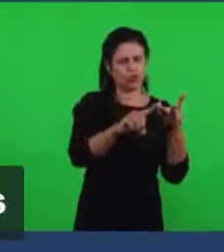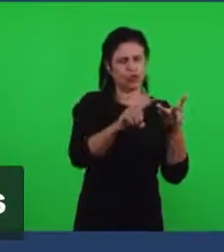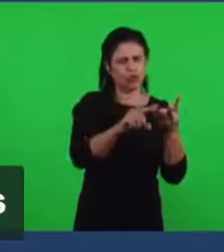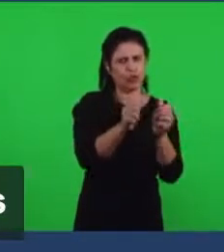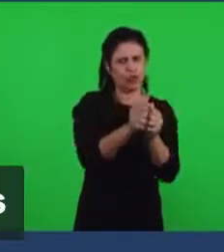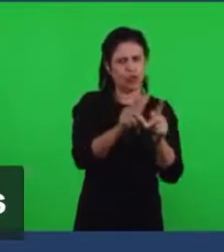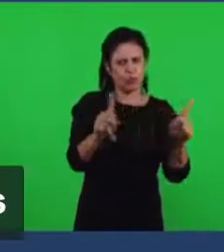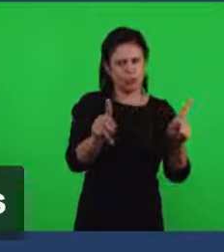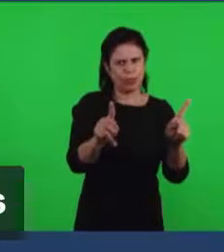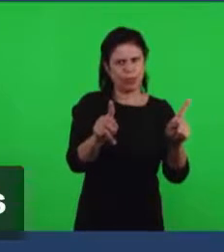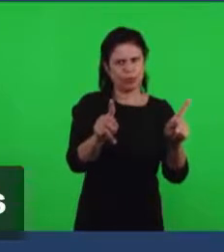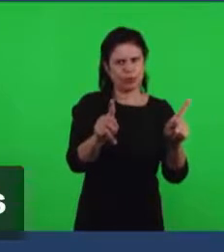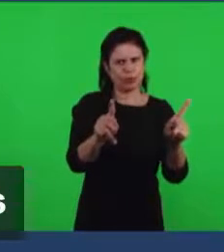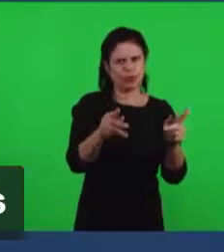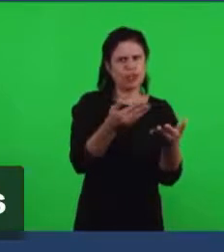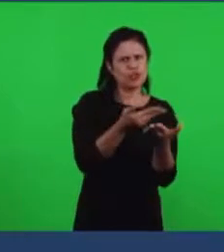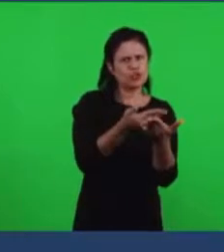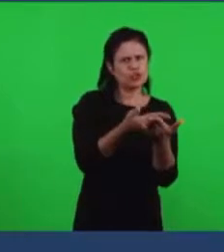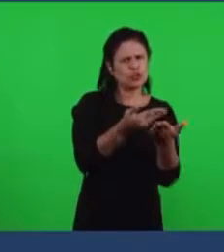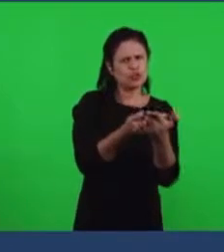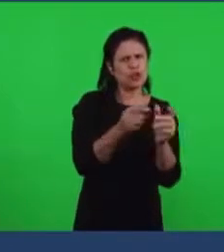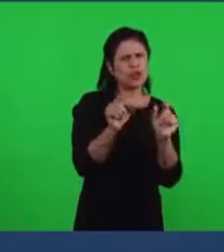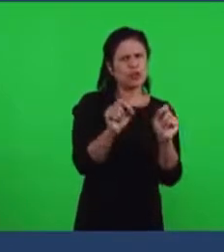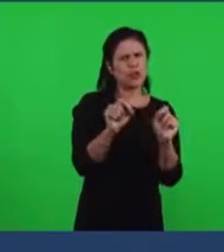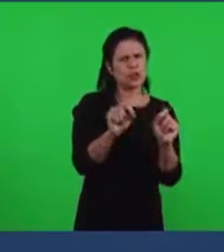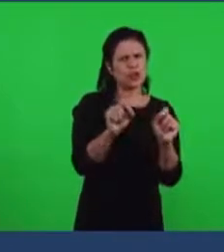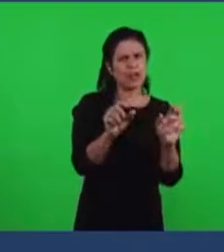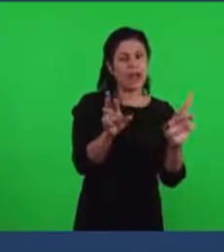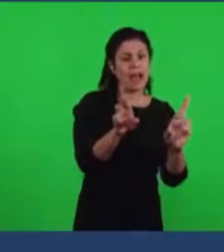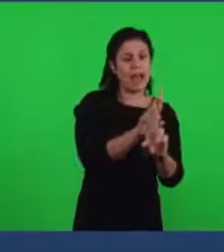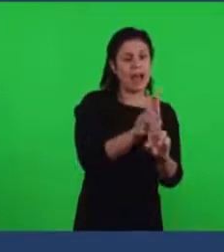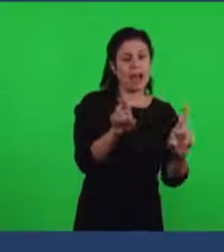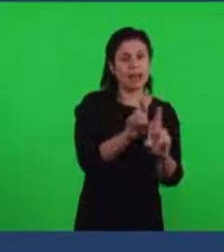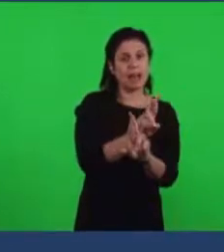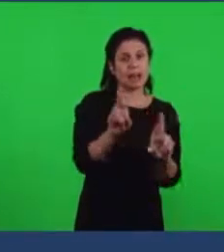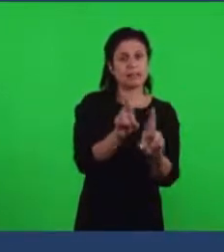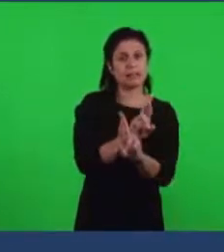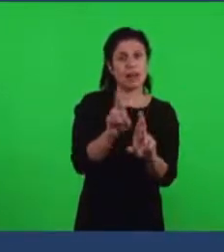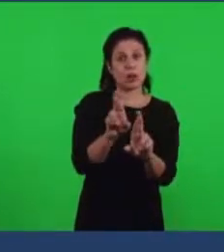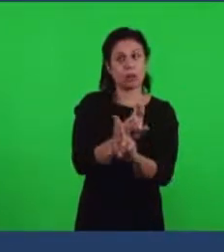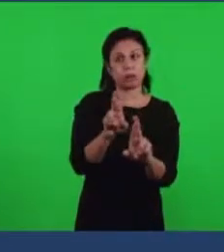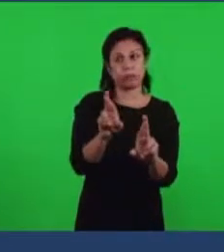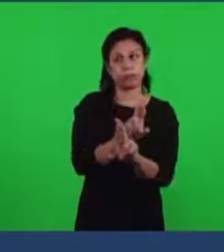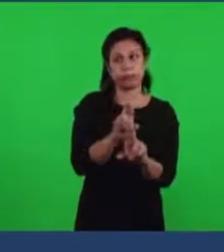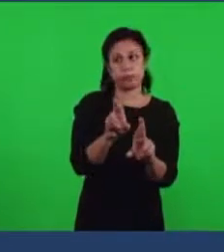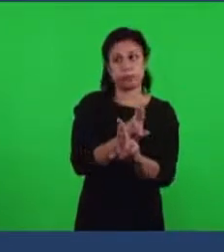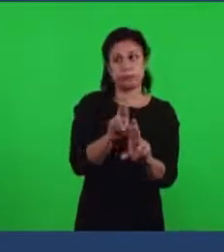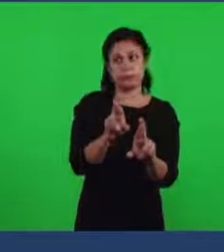é a relação que existe entre